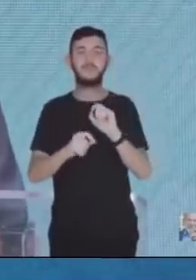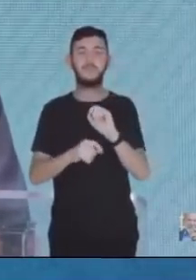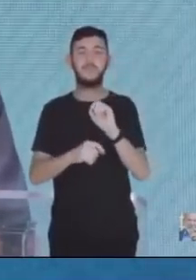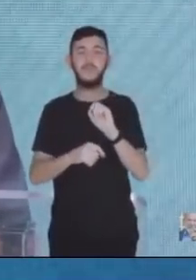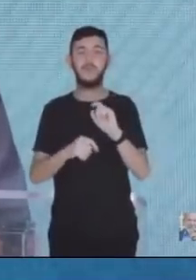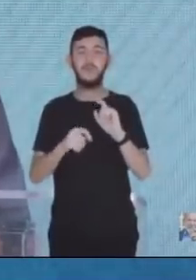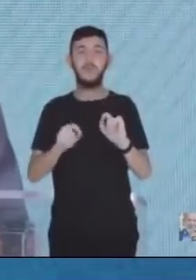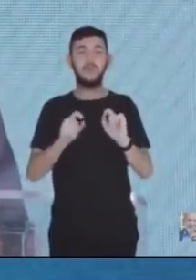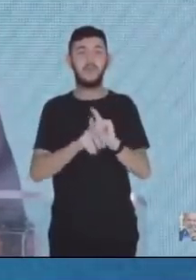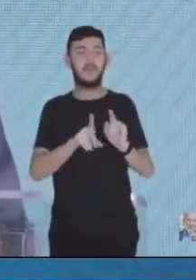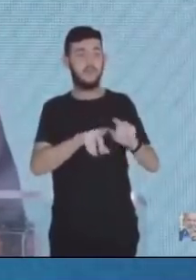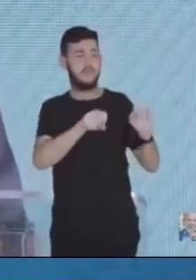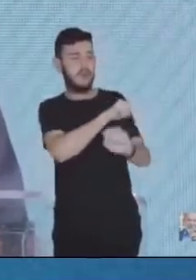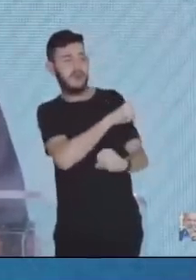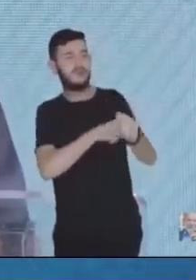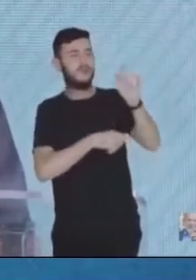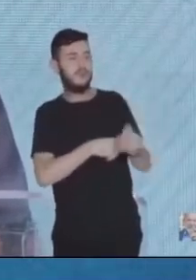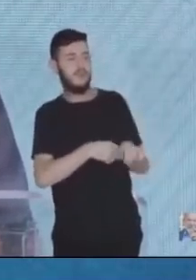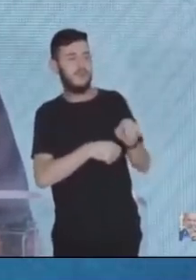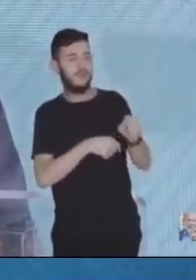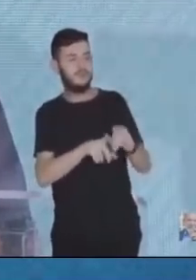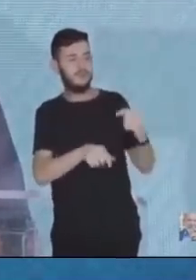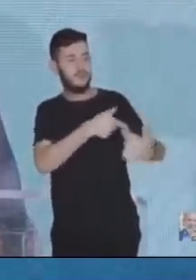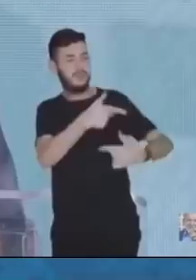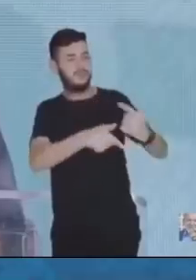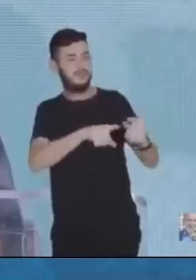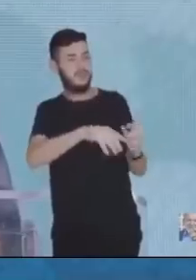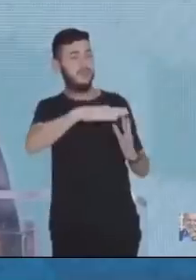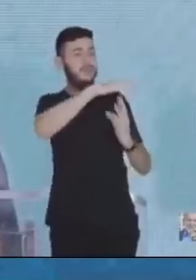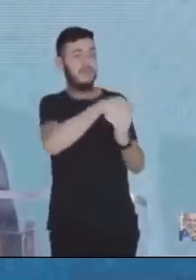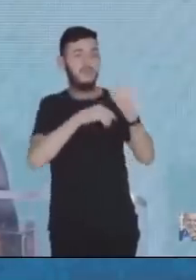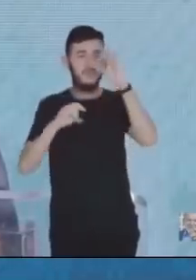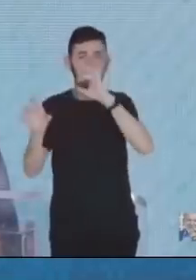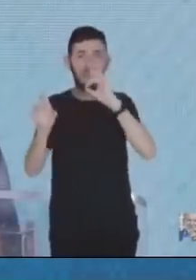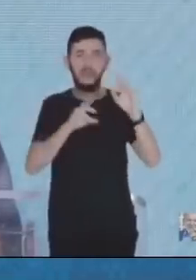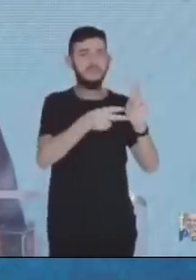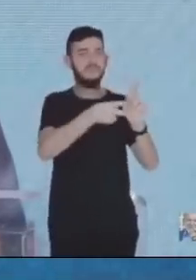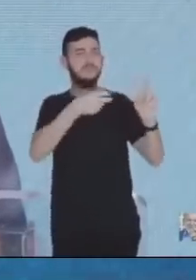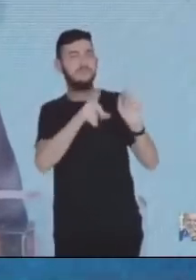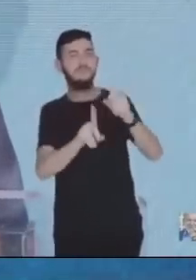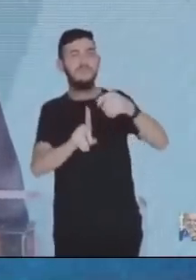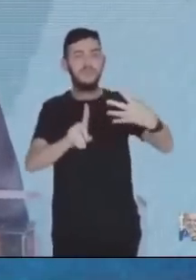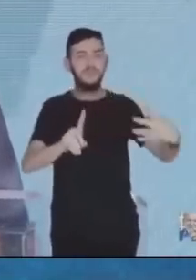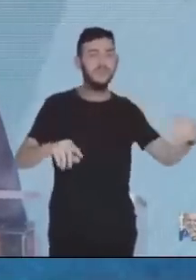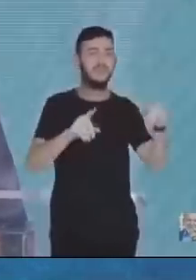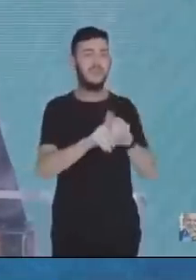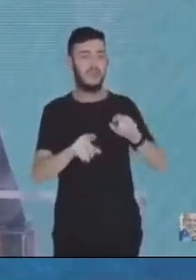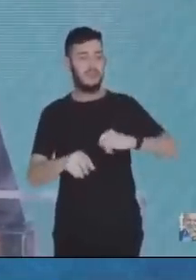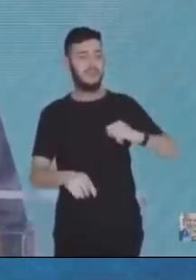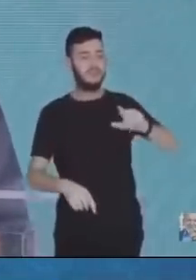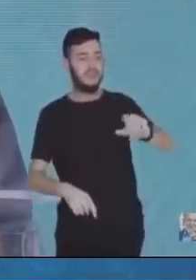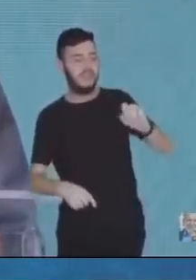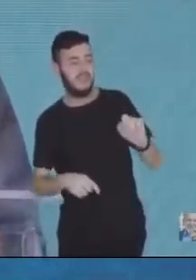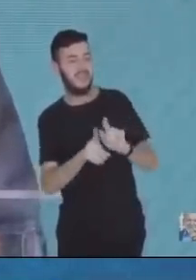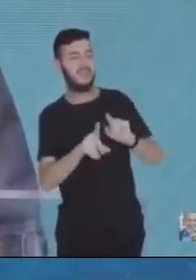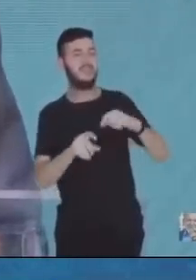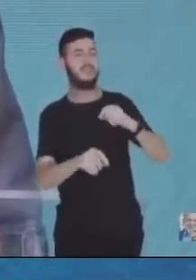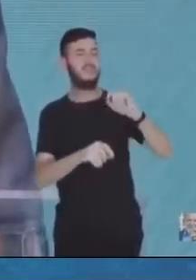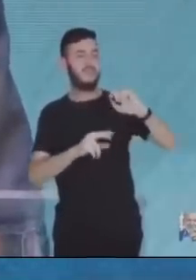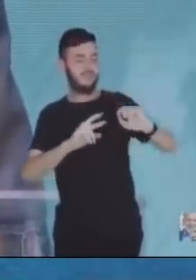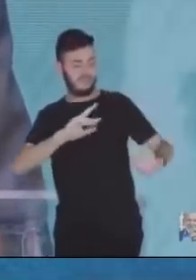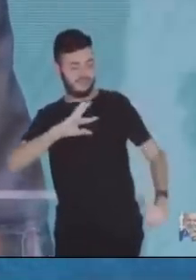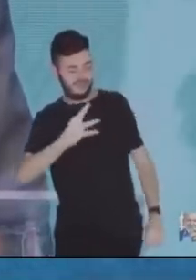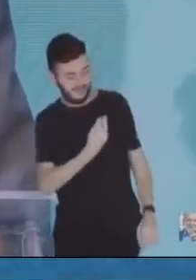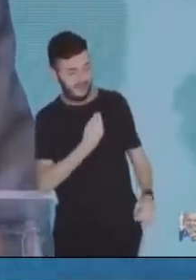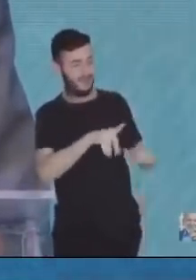todos os dias mata mulheres, negros, índios, gays, lésbicas, transexuais, seja banido para sempre.